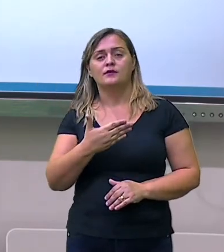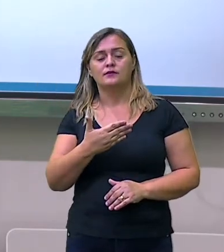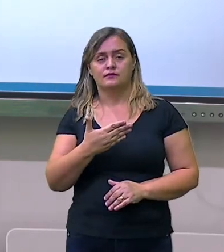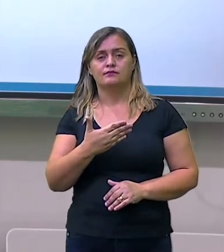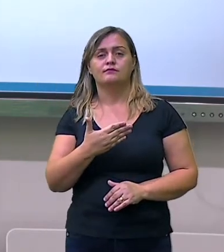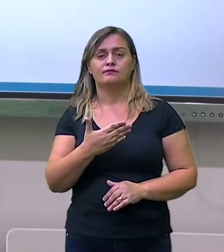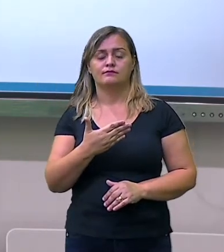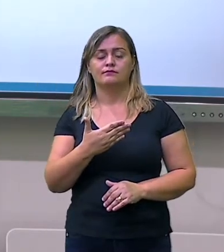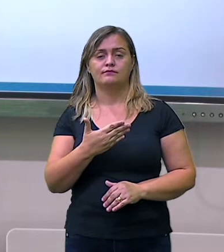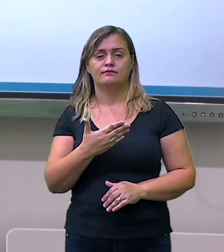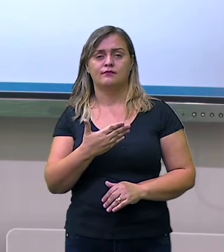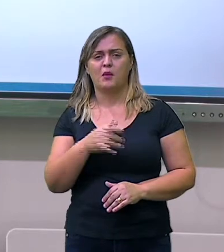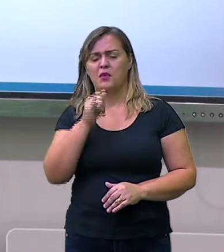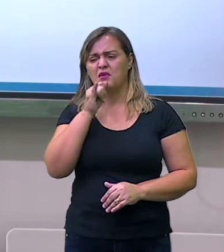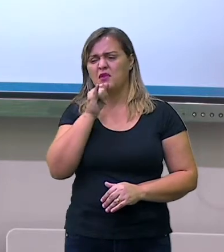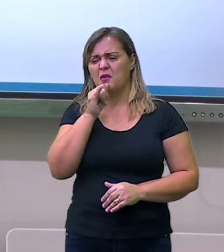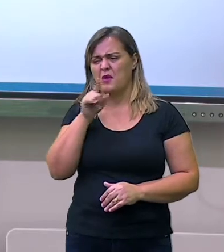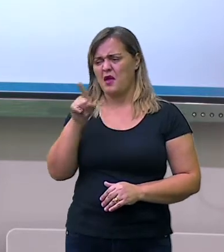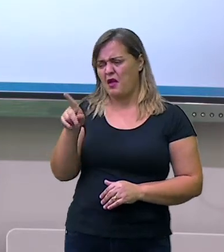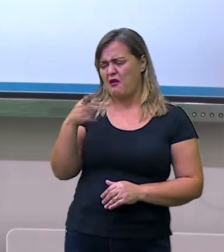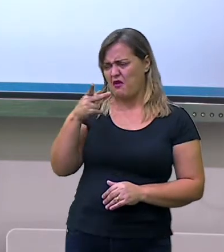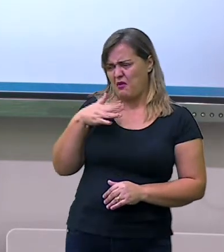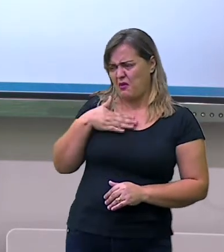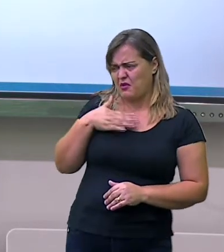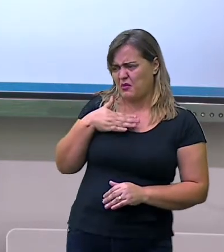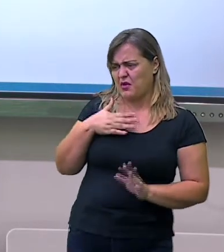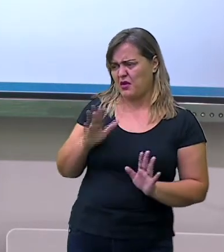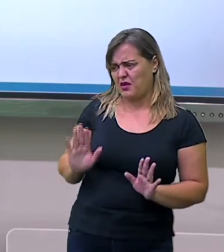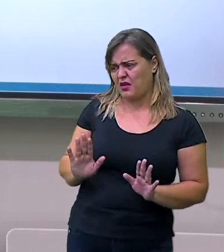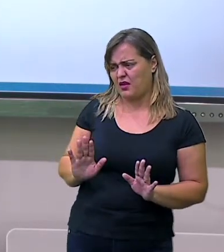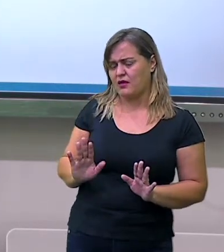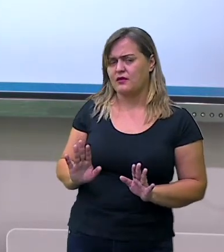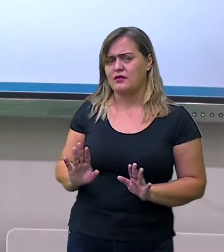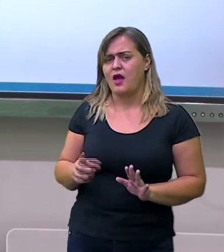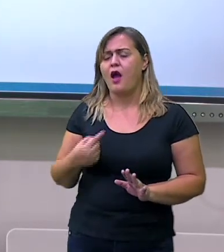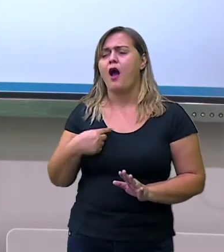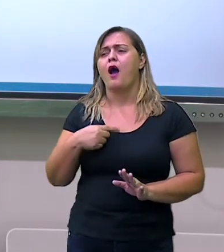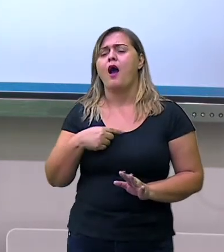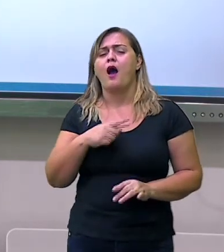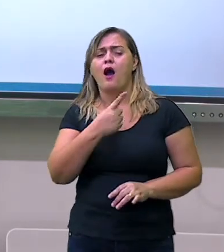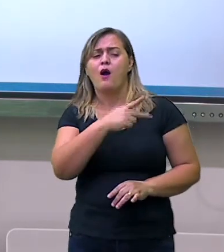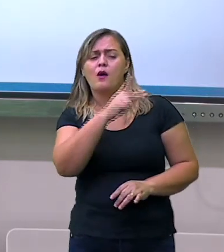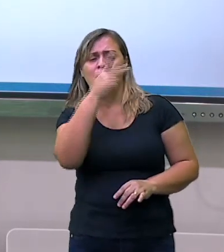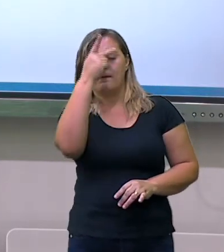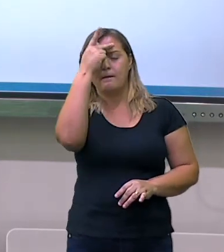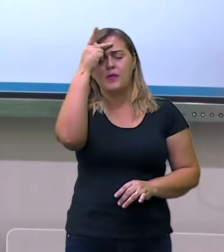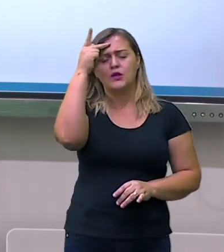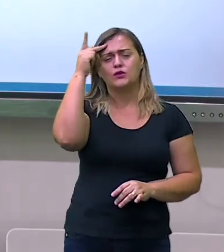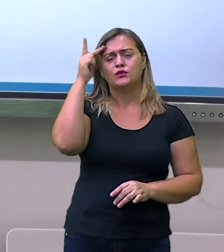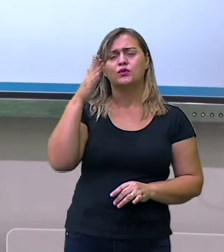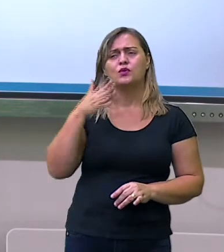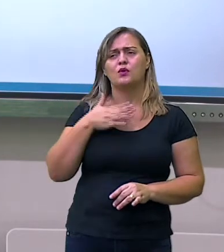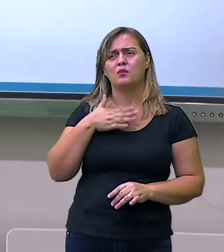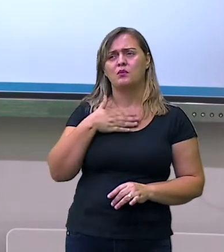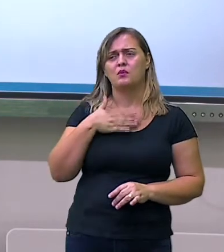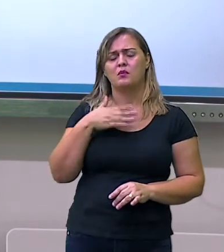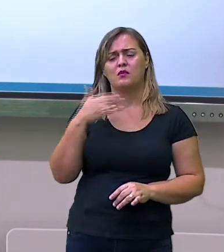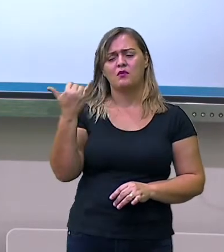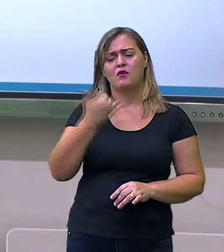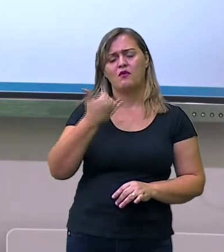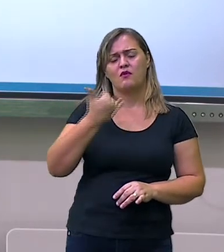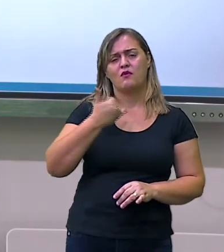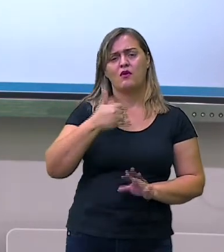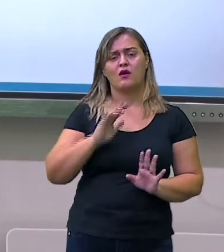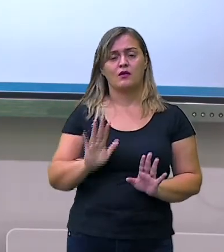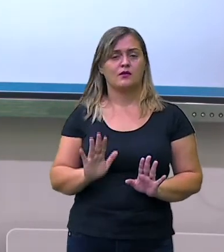mim ou ele roubou dentro da minha casa. Eu fiquei sabendo, alguém me falou? Não. Enquanto não for provado, enquanto não